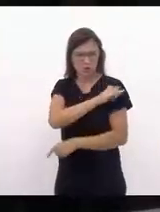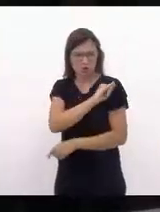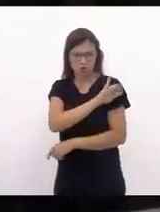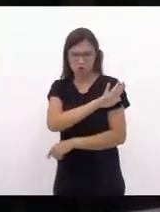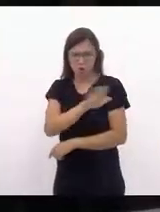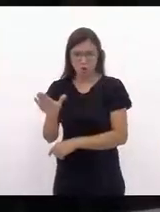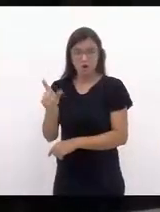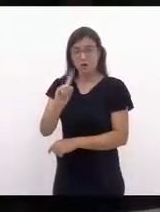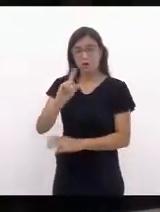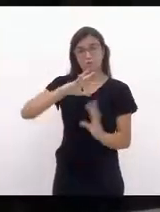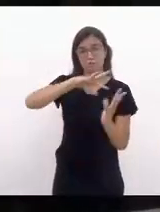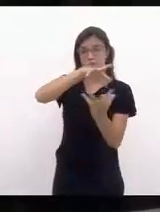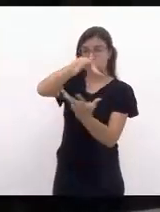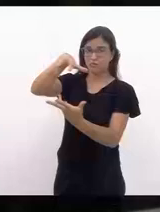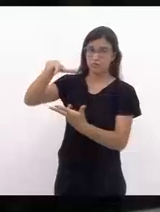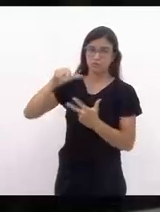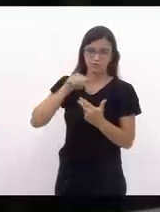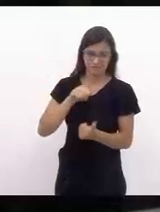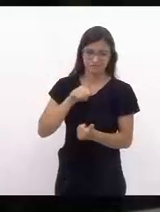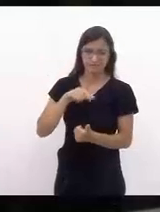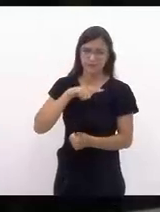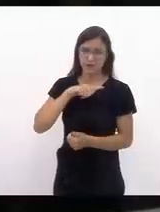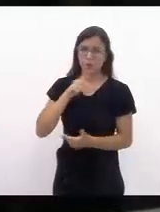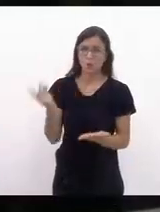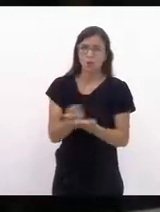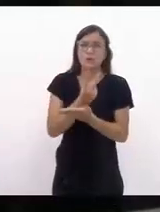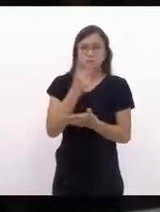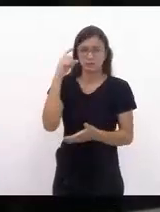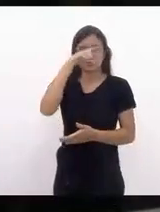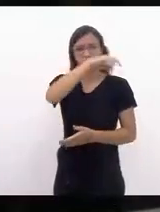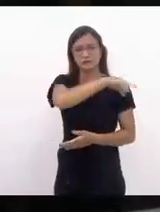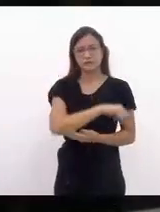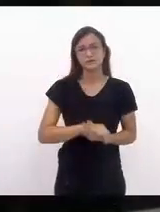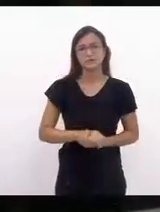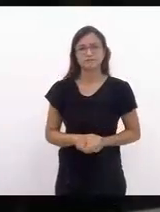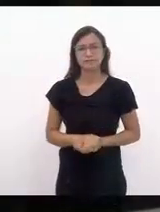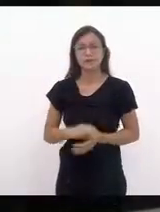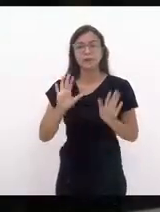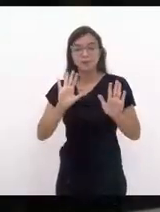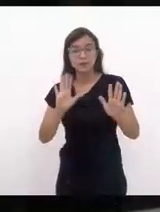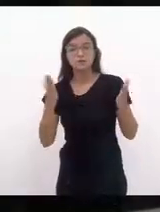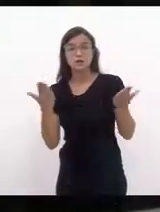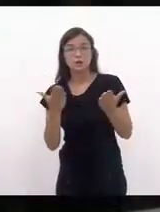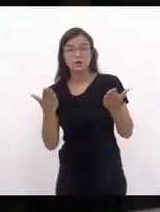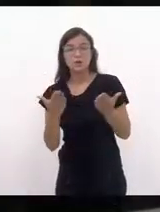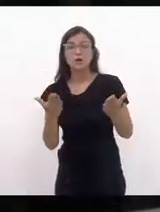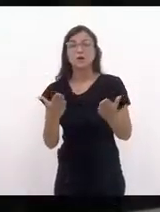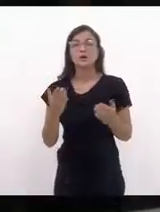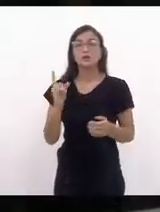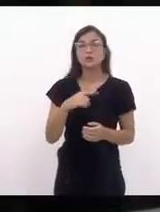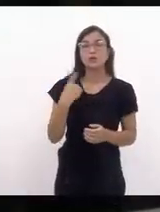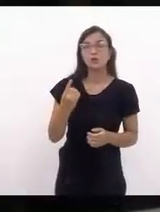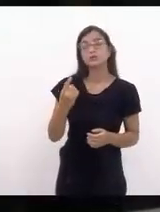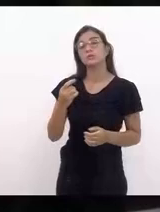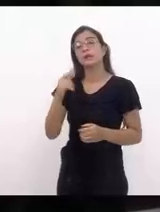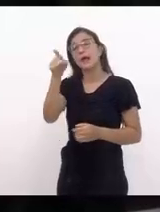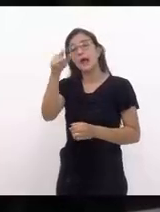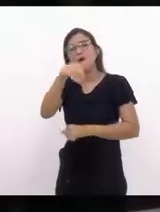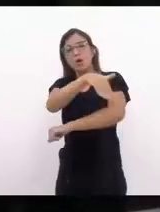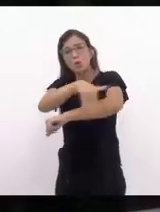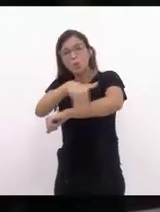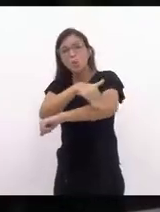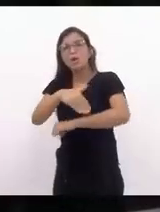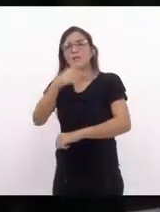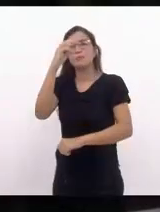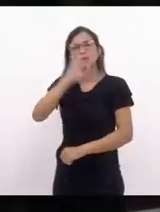perdeu a mais Deputado nós colocamos para rua agora e reformamos aquele policial militar aquele